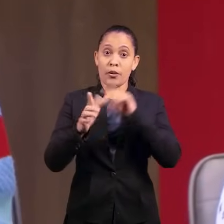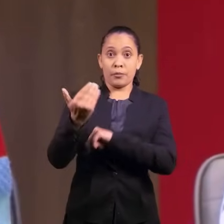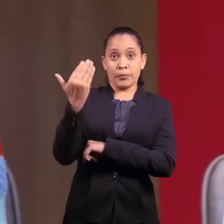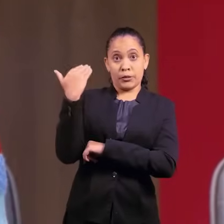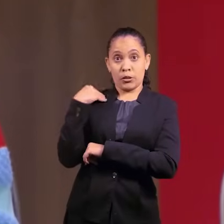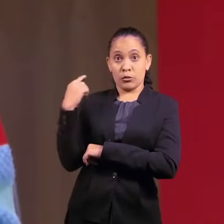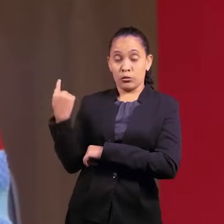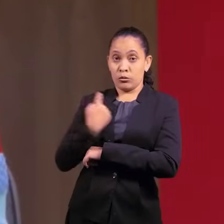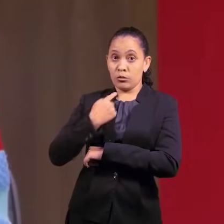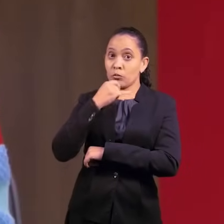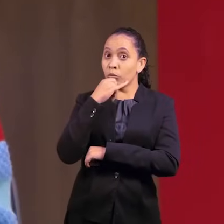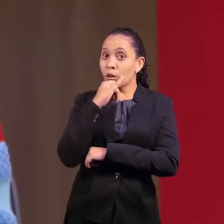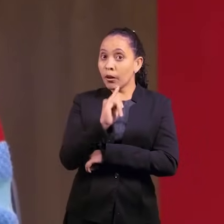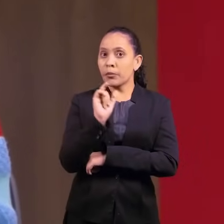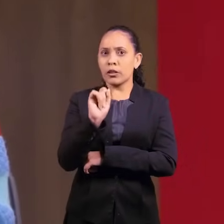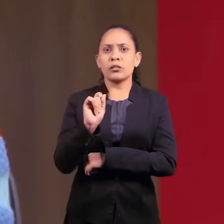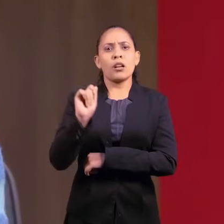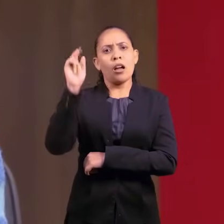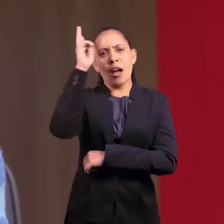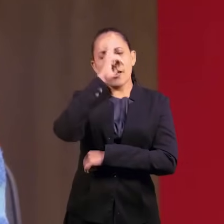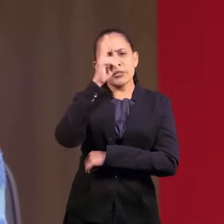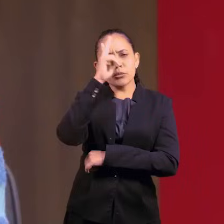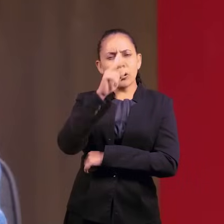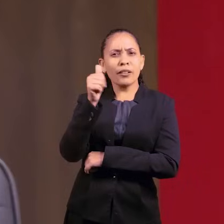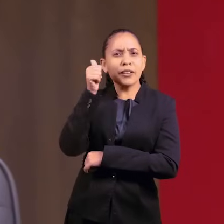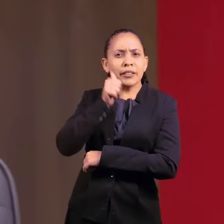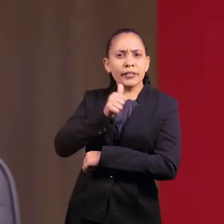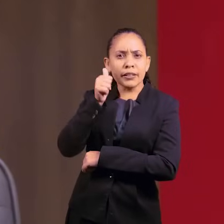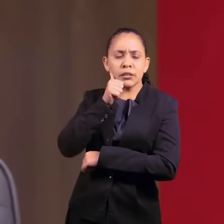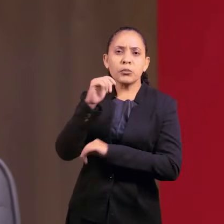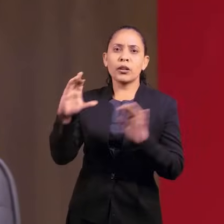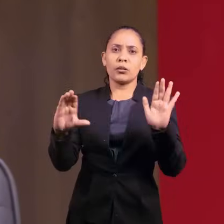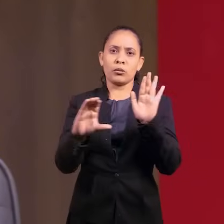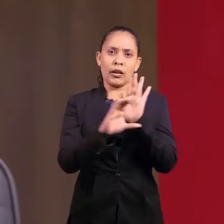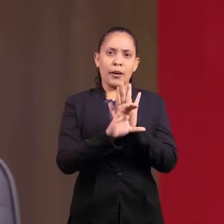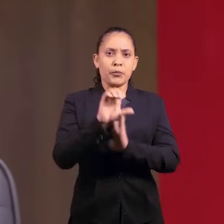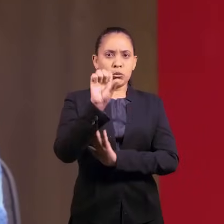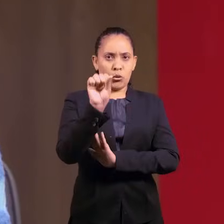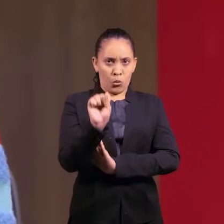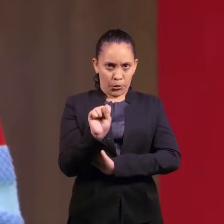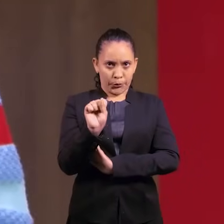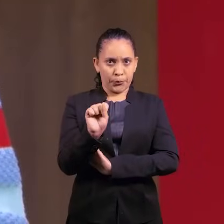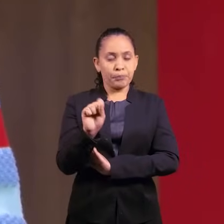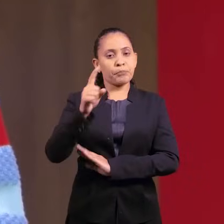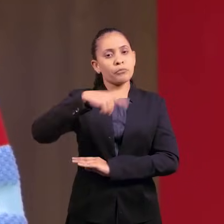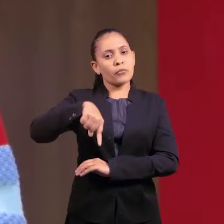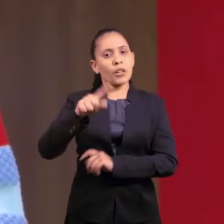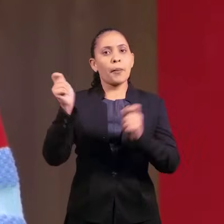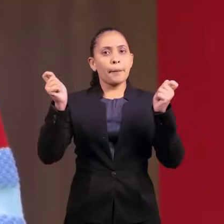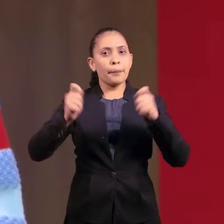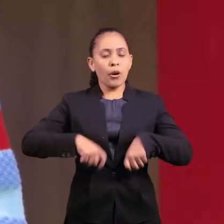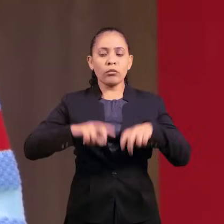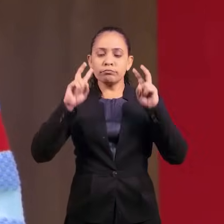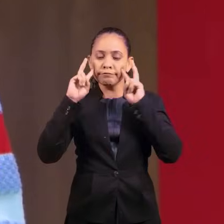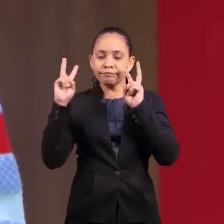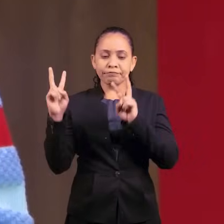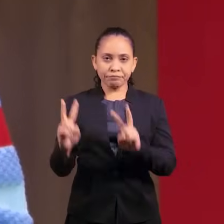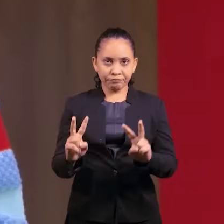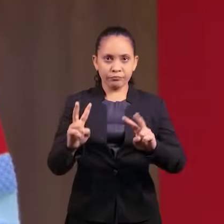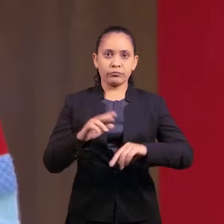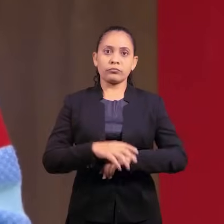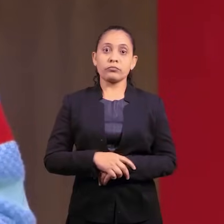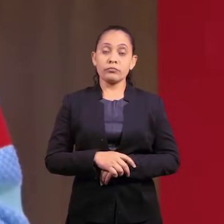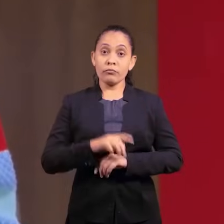de contar a história dessa mulher, no capítulo 8. Então, vocês podem assistir o programa anterior, que